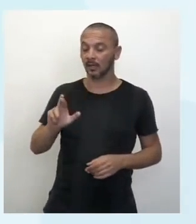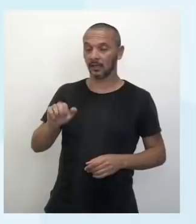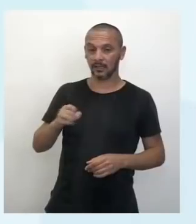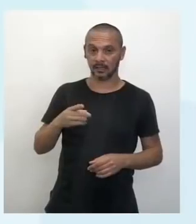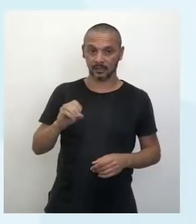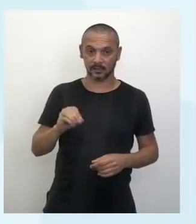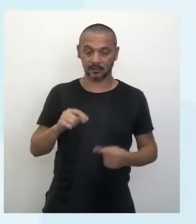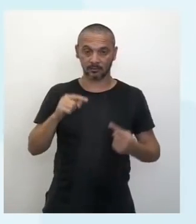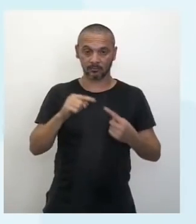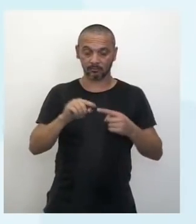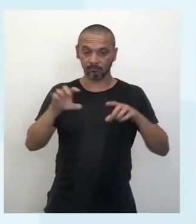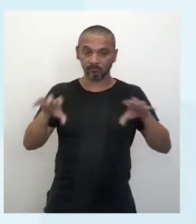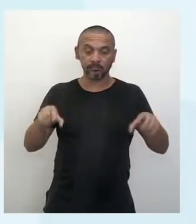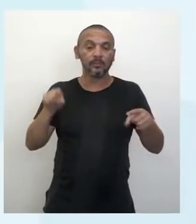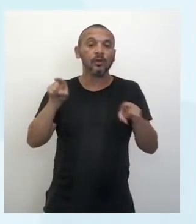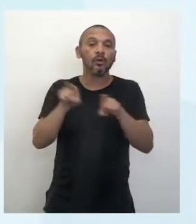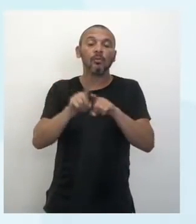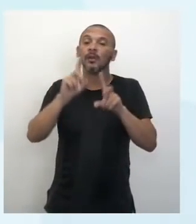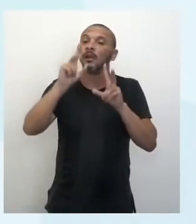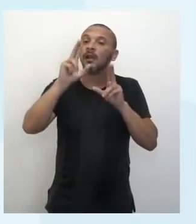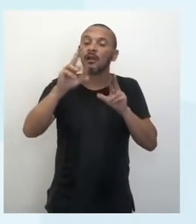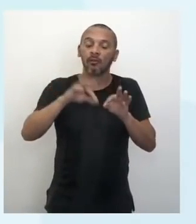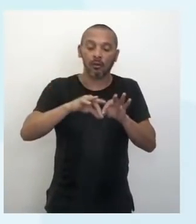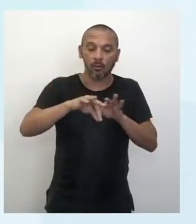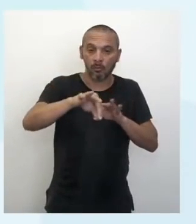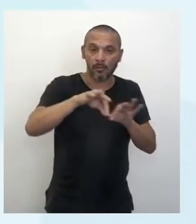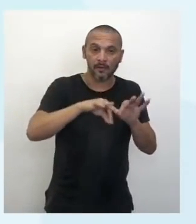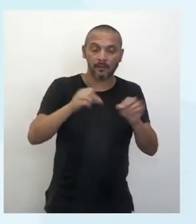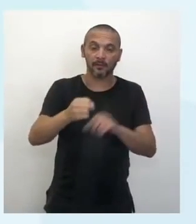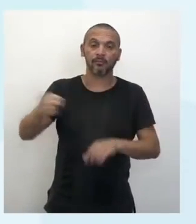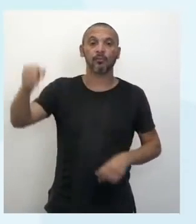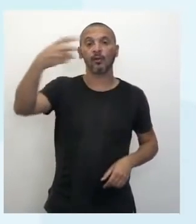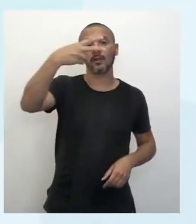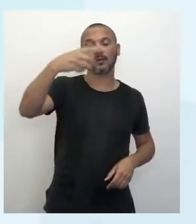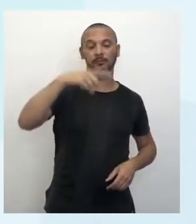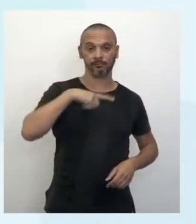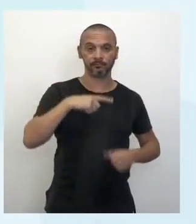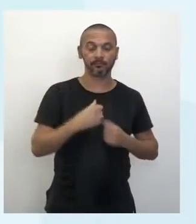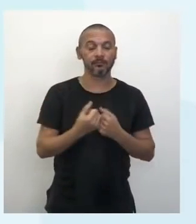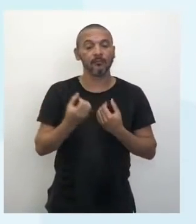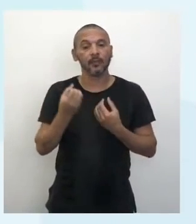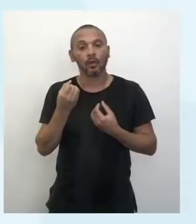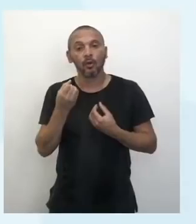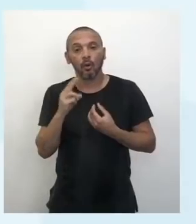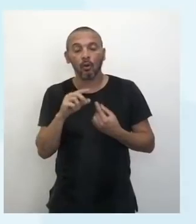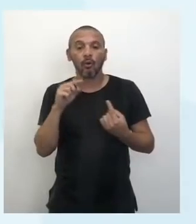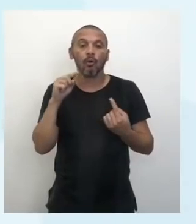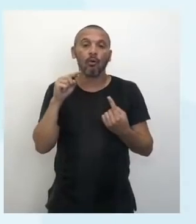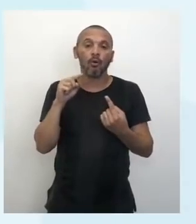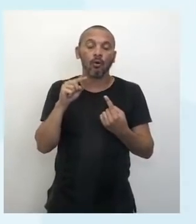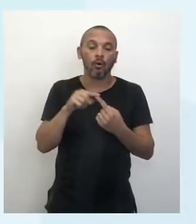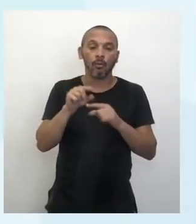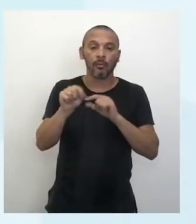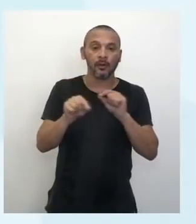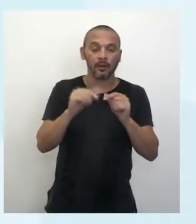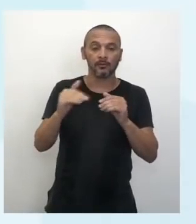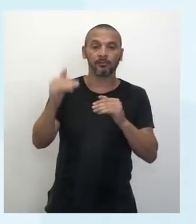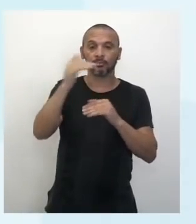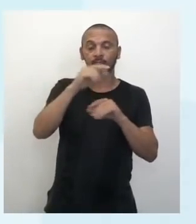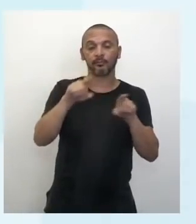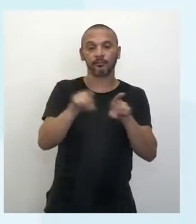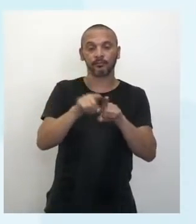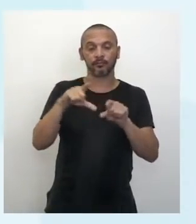as áreas é a razão do perímetro elevada ao quadrado, ou a razão entre os lados elevada ao